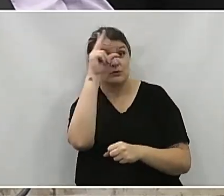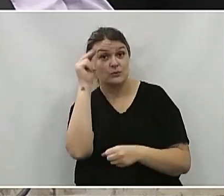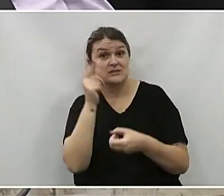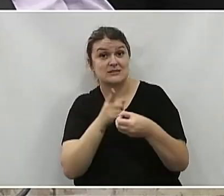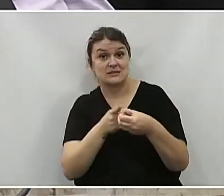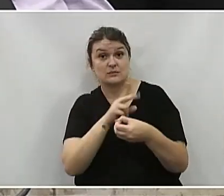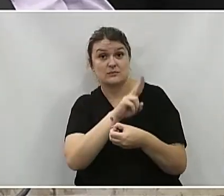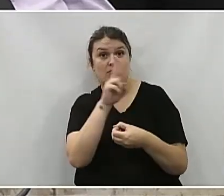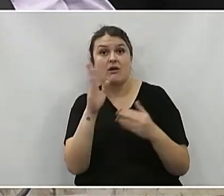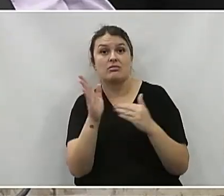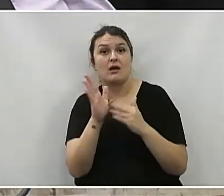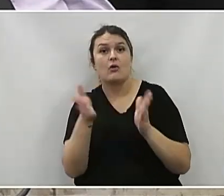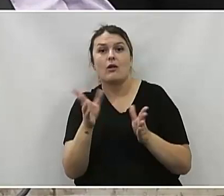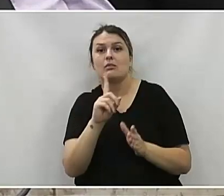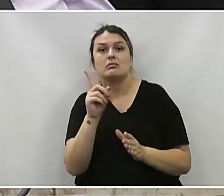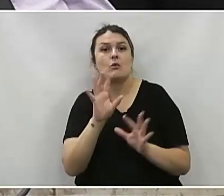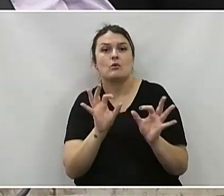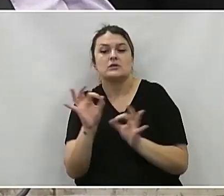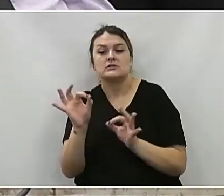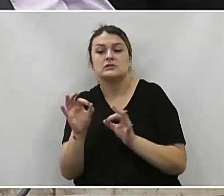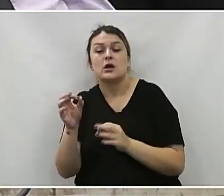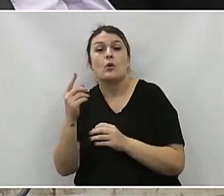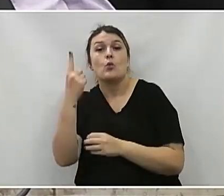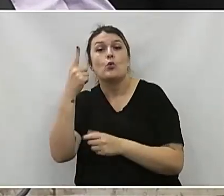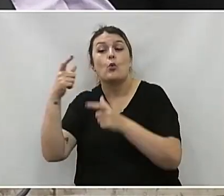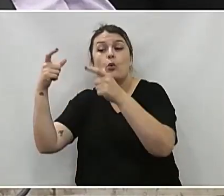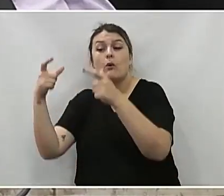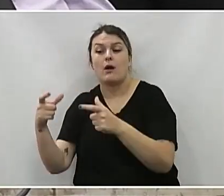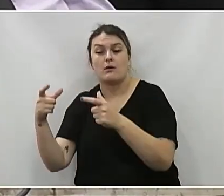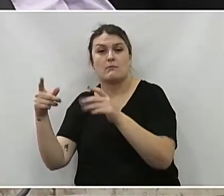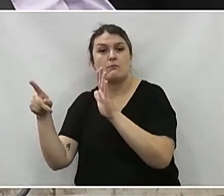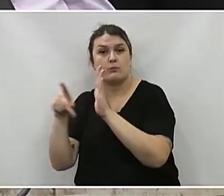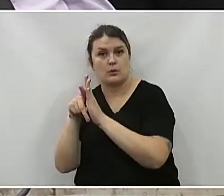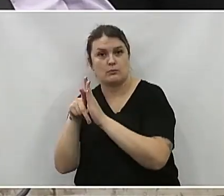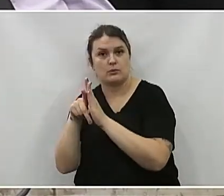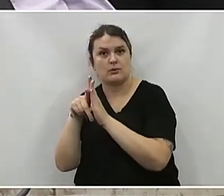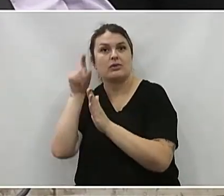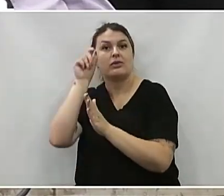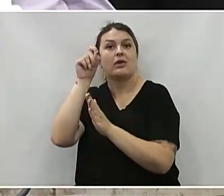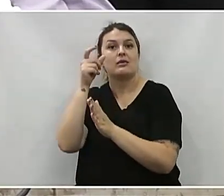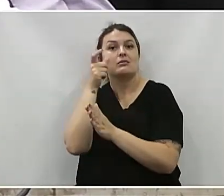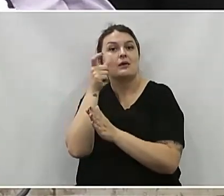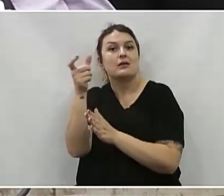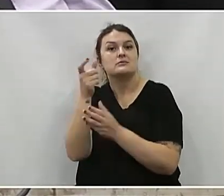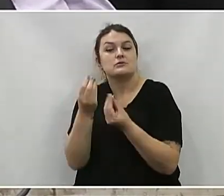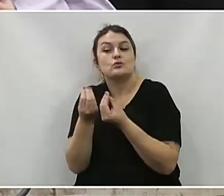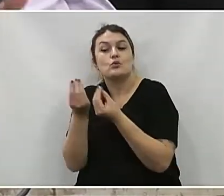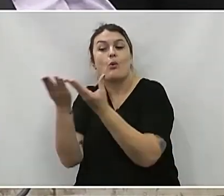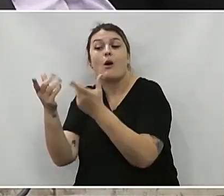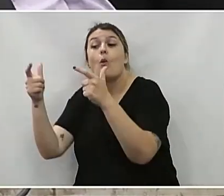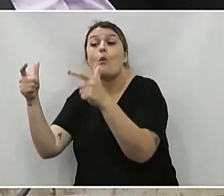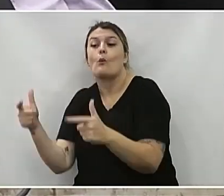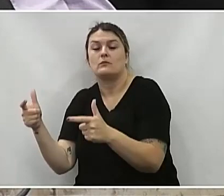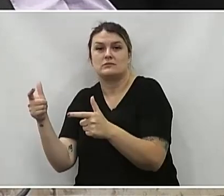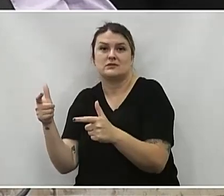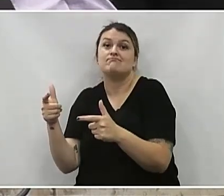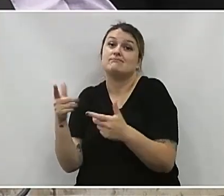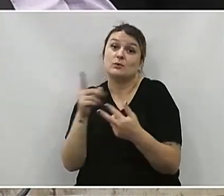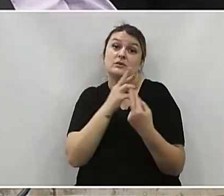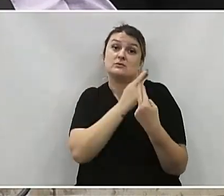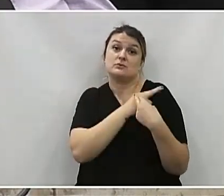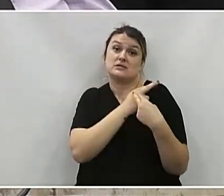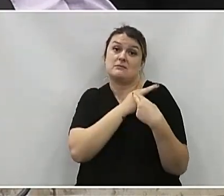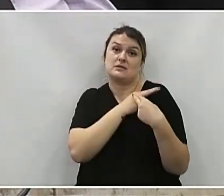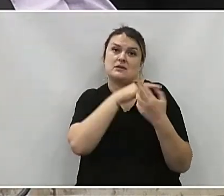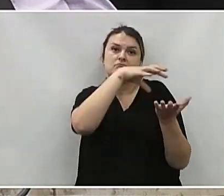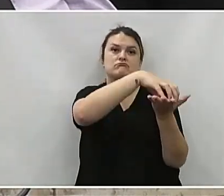União da Vitória até o momento não organizou um ponto de arrecadação isso está eh sob a responsabilidade das